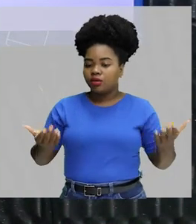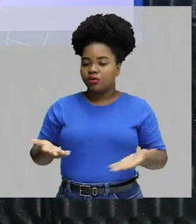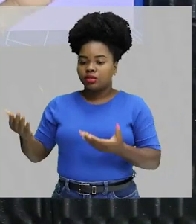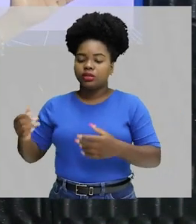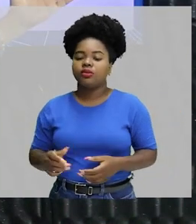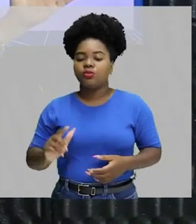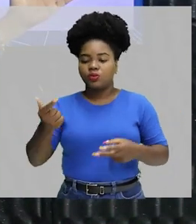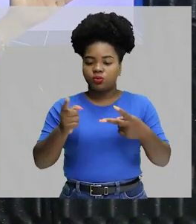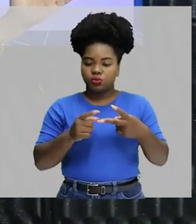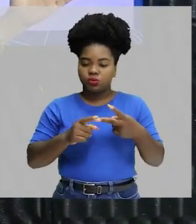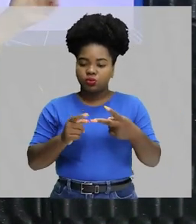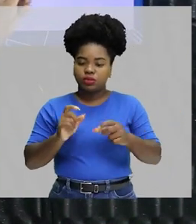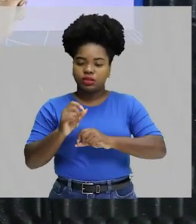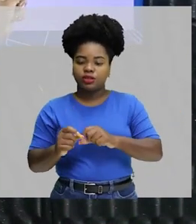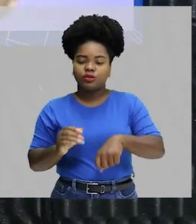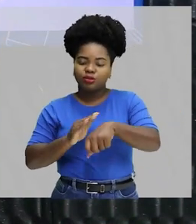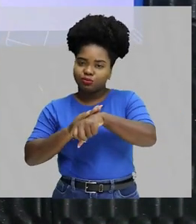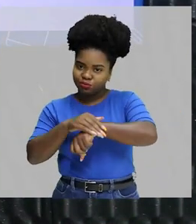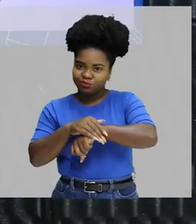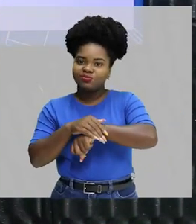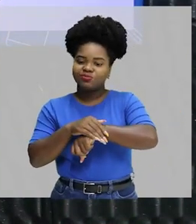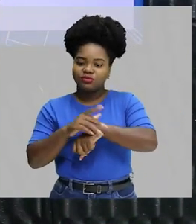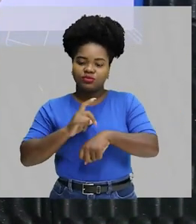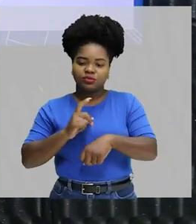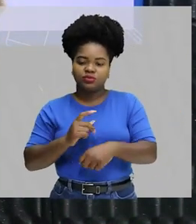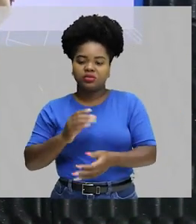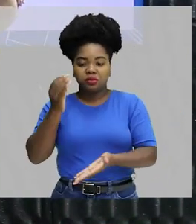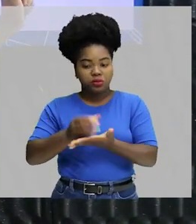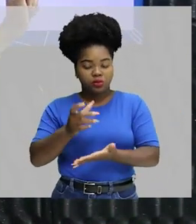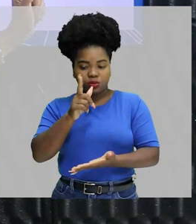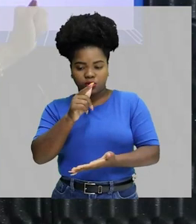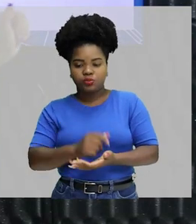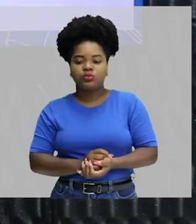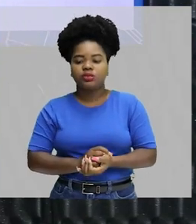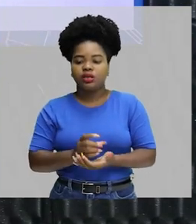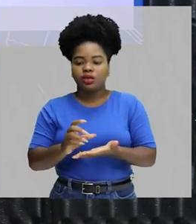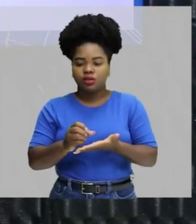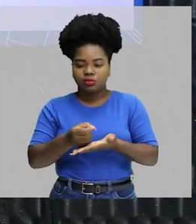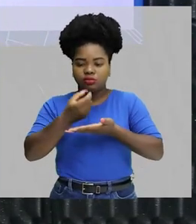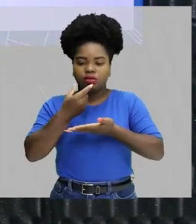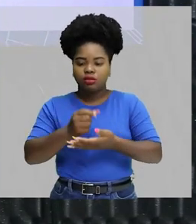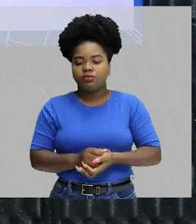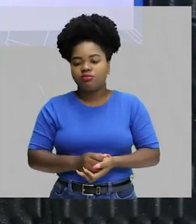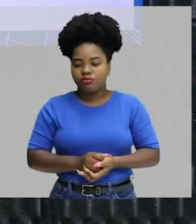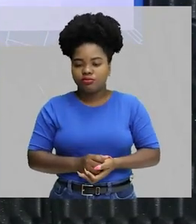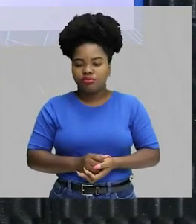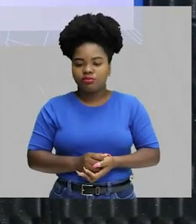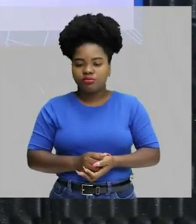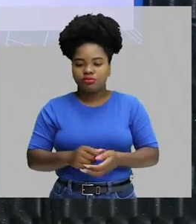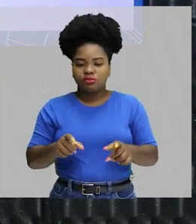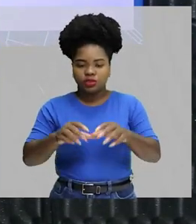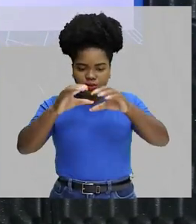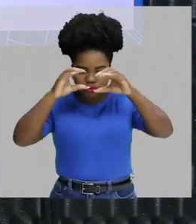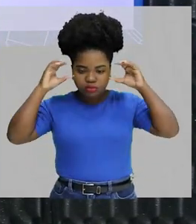da ideia que é hora de dormir comprimidos Talvez um suplemento Enfim então aqui eu tô trabalhando com